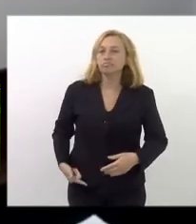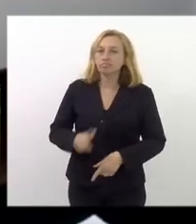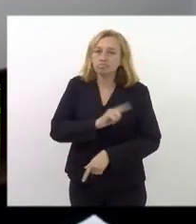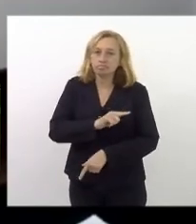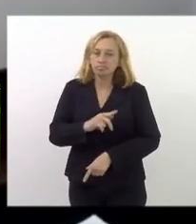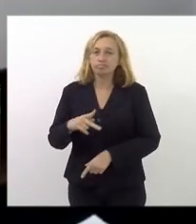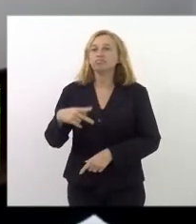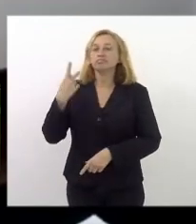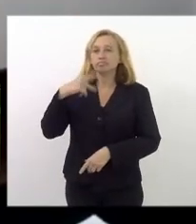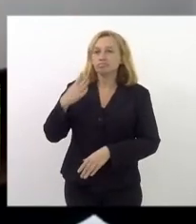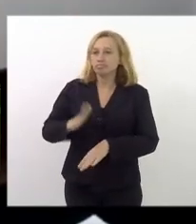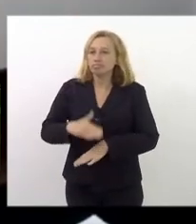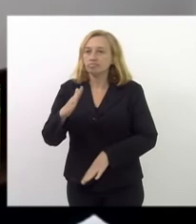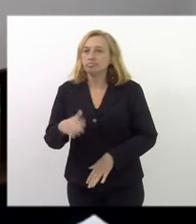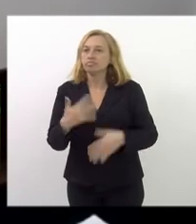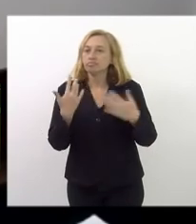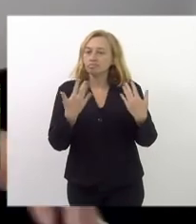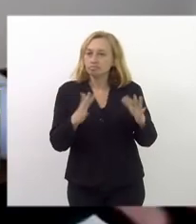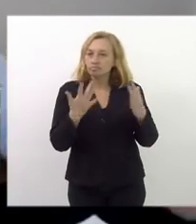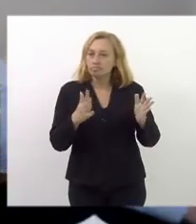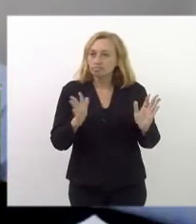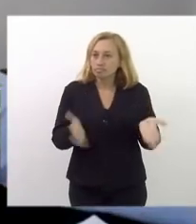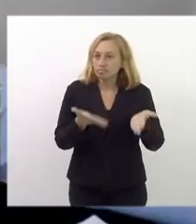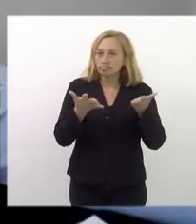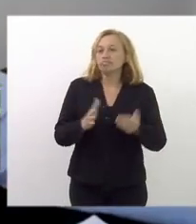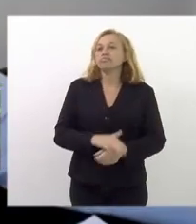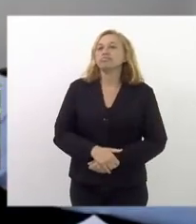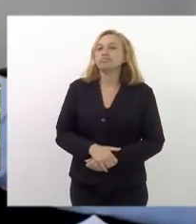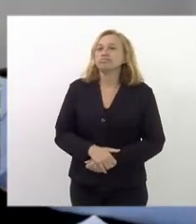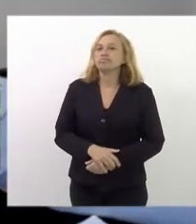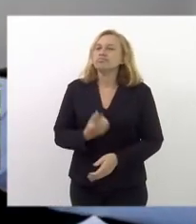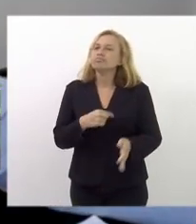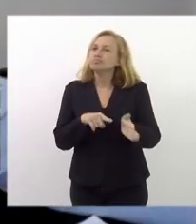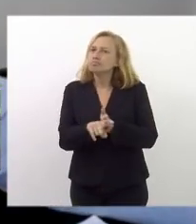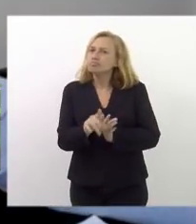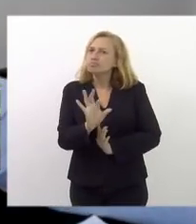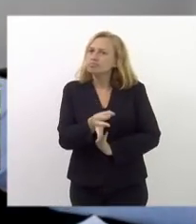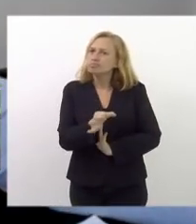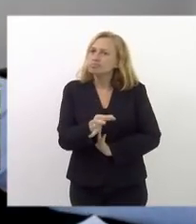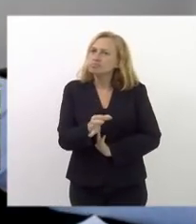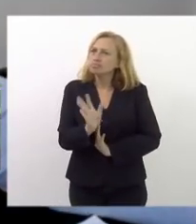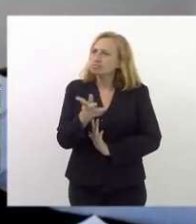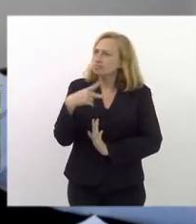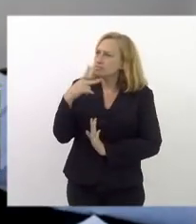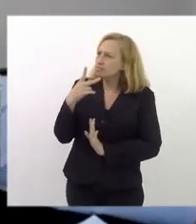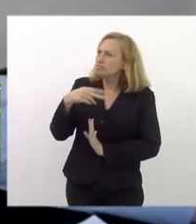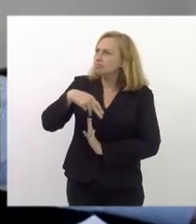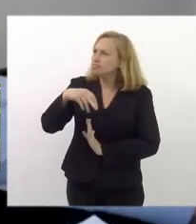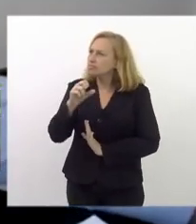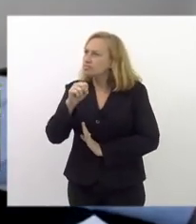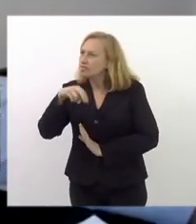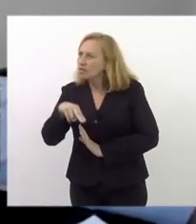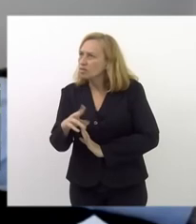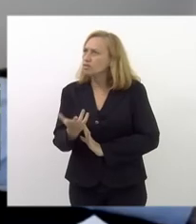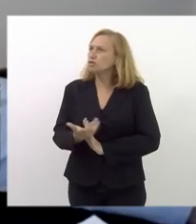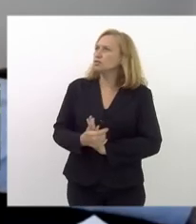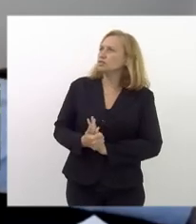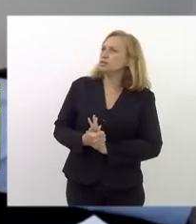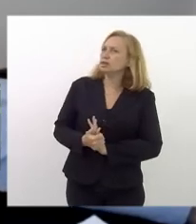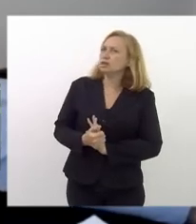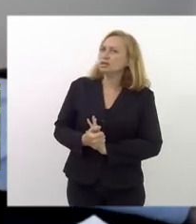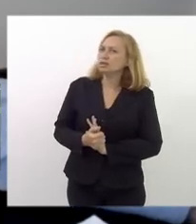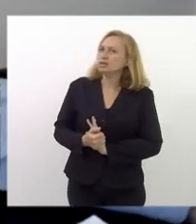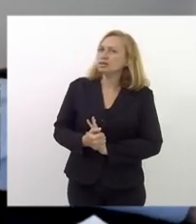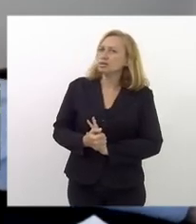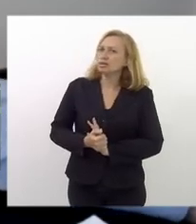mais. Então, saúdo a iniciativa. O que eu ia perguntar, de certa maneira você já estava falando, Nelson, porque um dos pontos